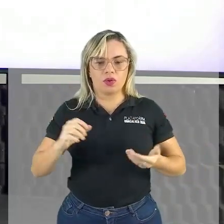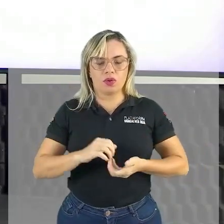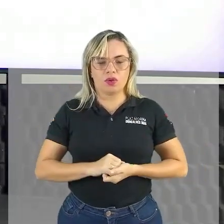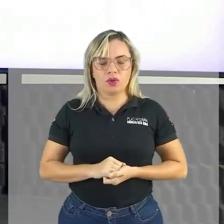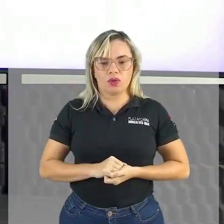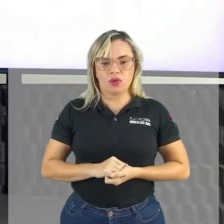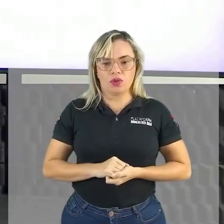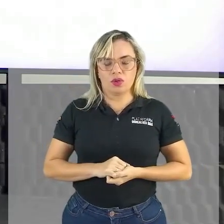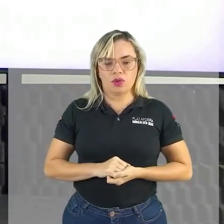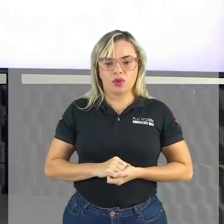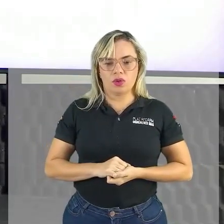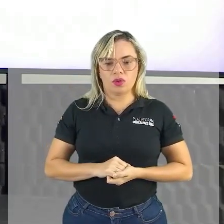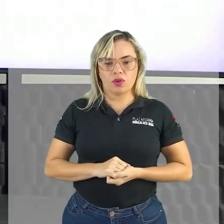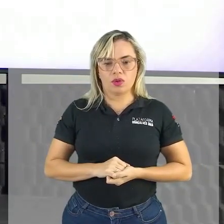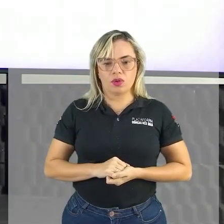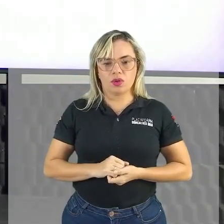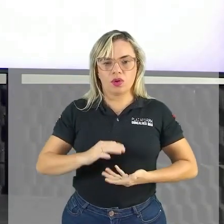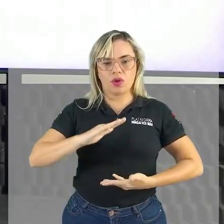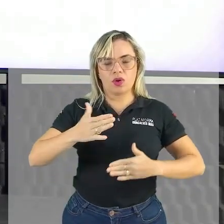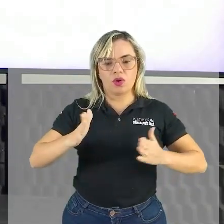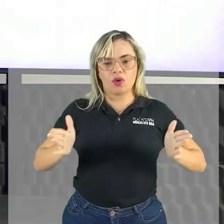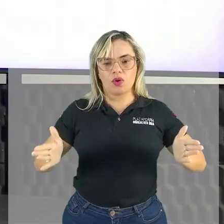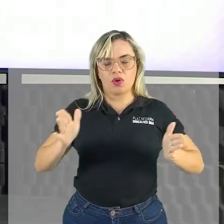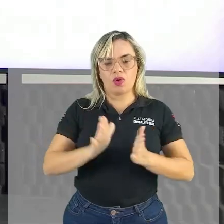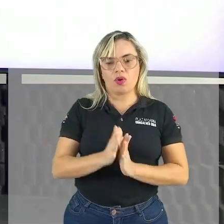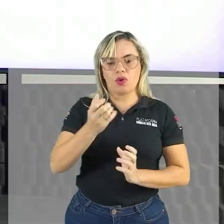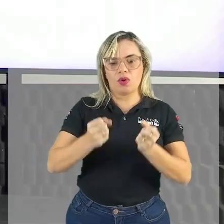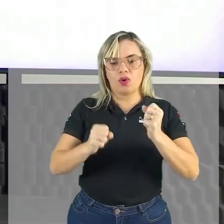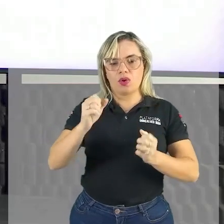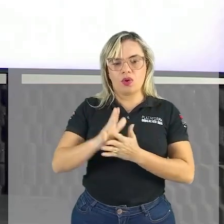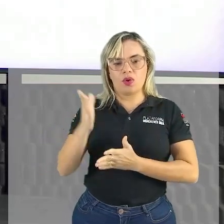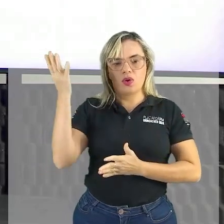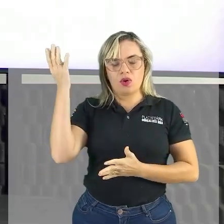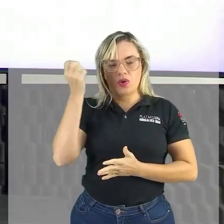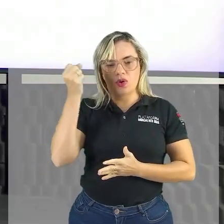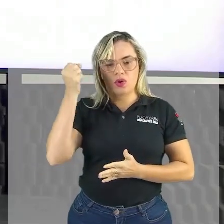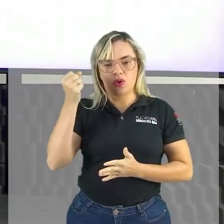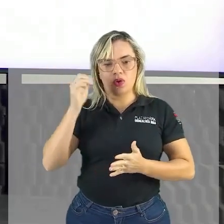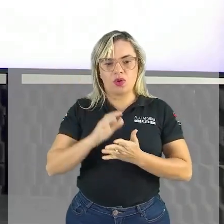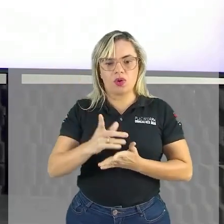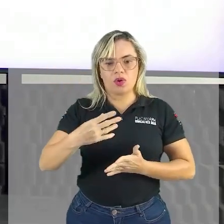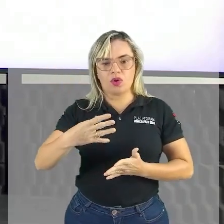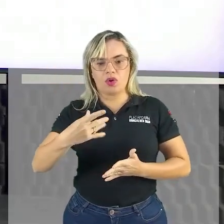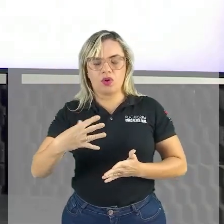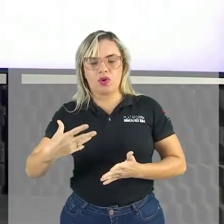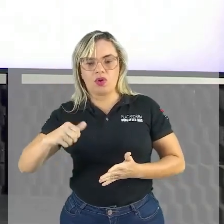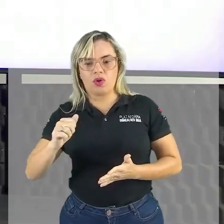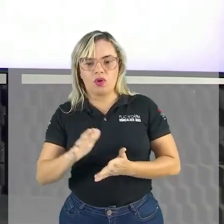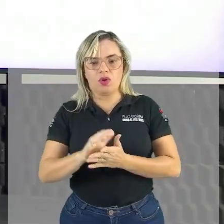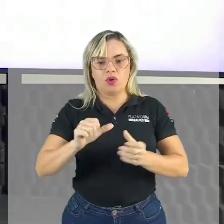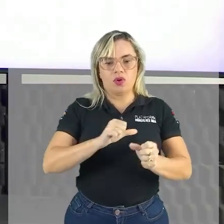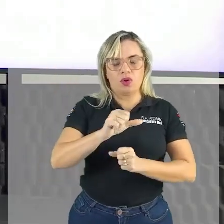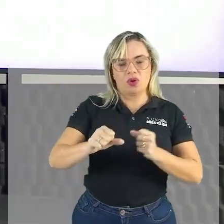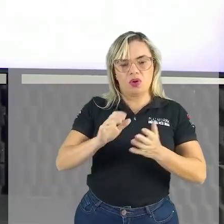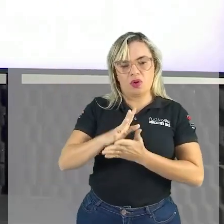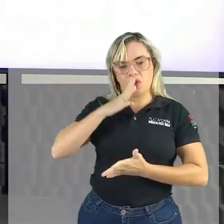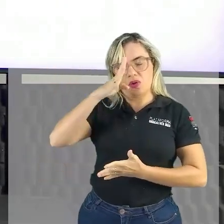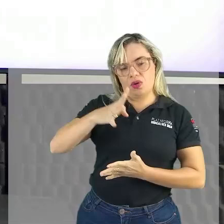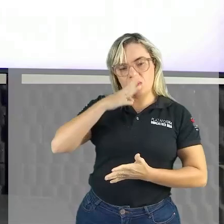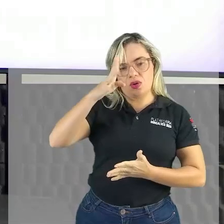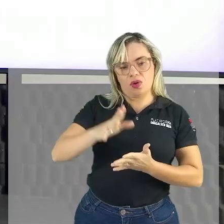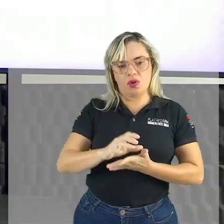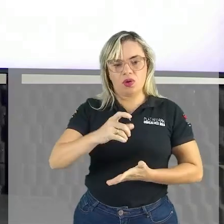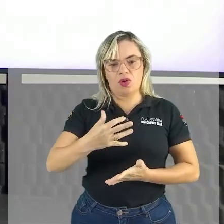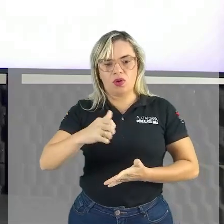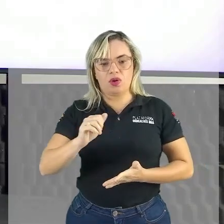Considerando que um lote industrial de leite em embalagem de longa vida foi adulterado com excesso de soda cáustica. Tem